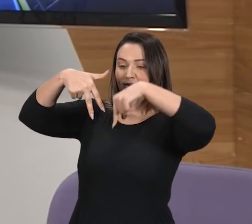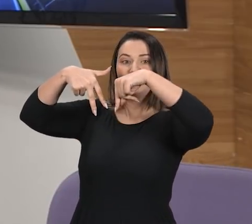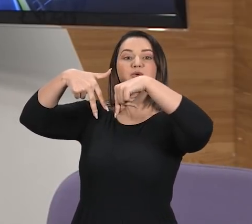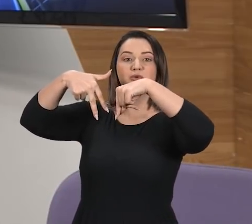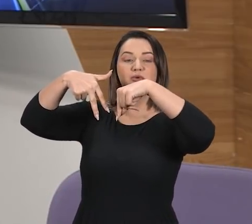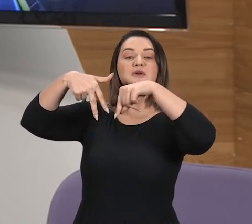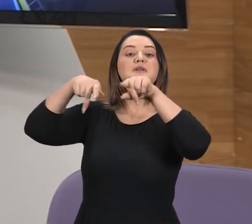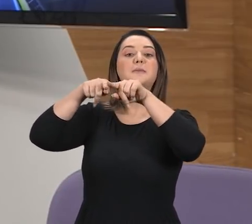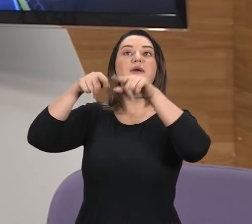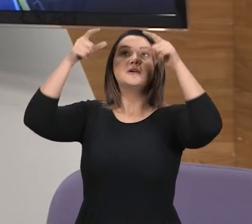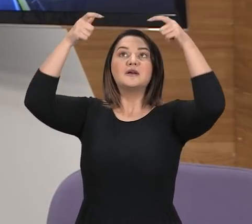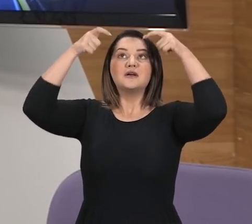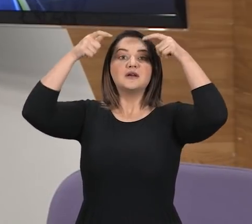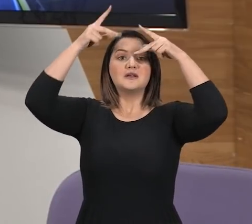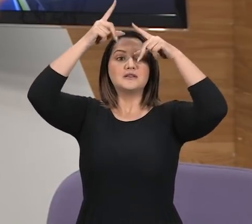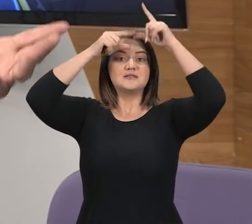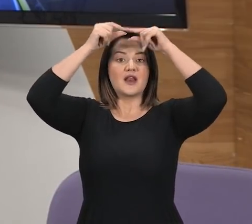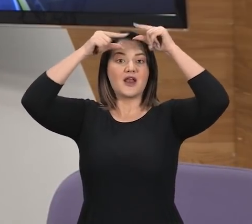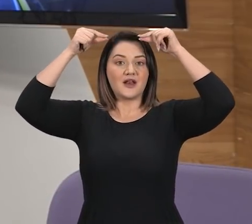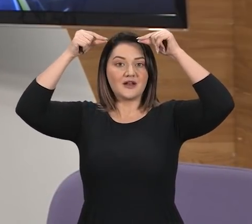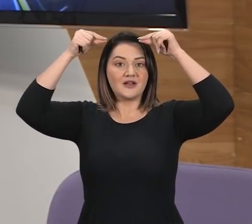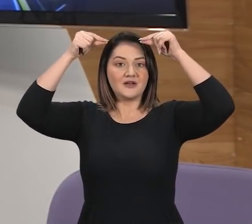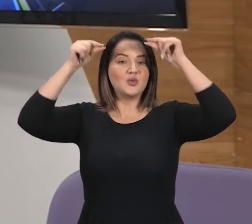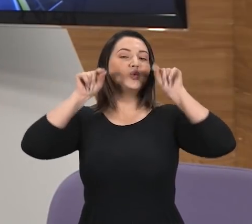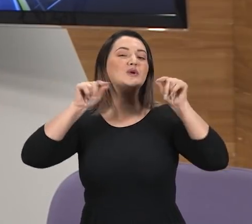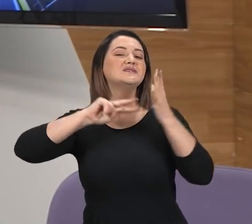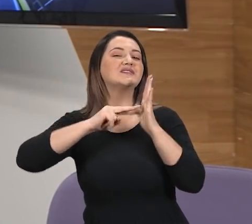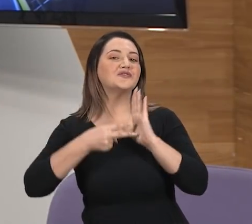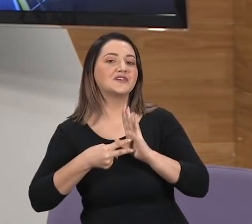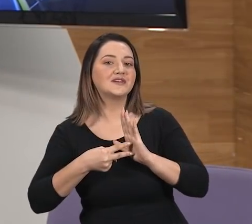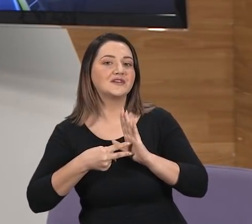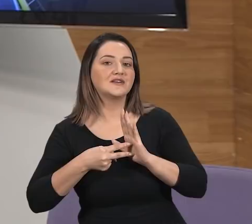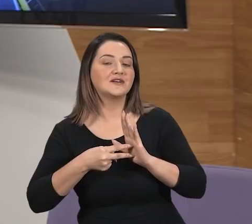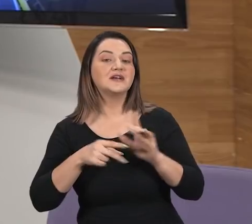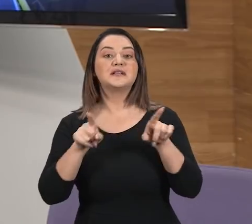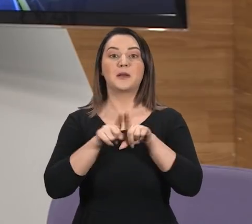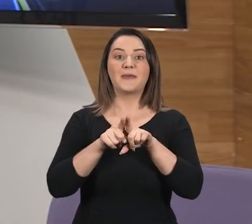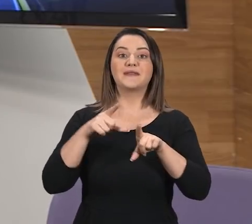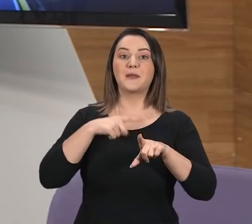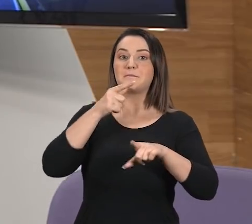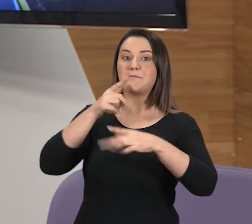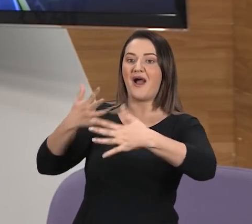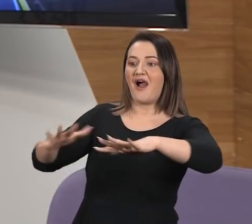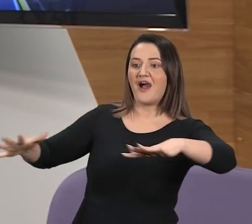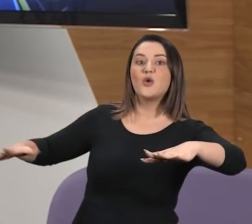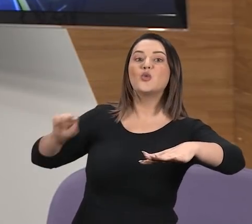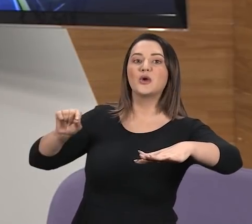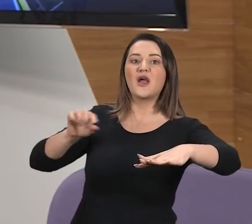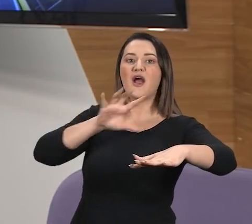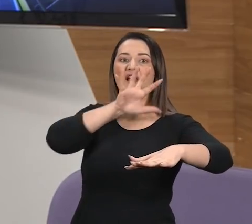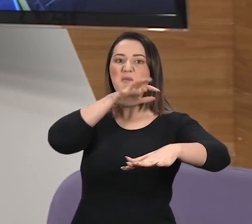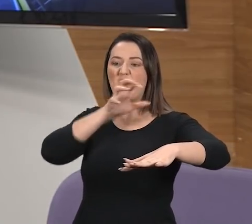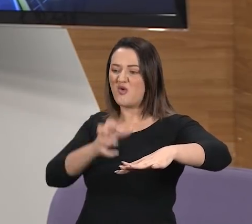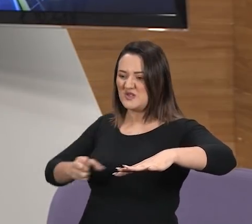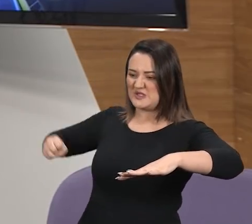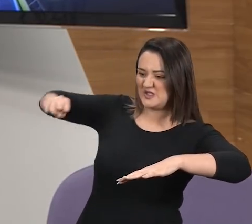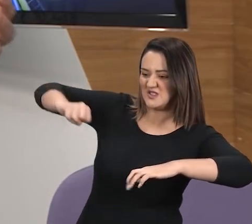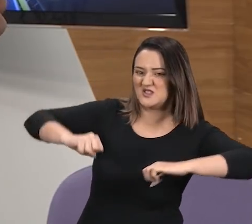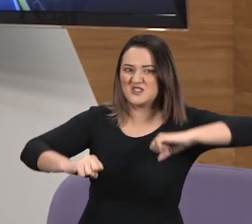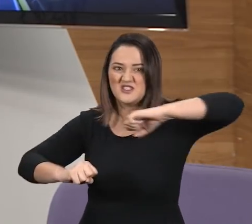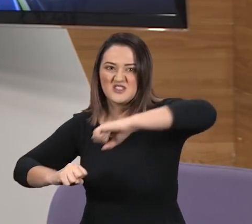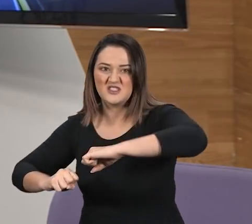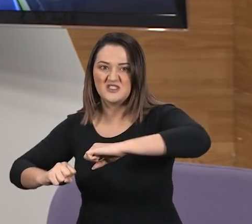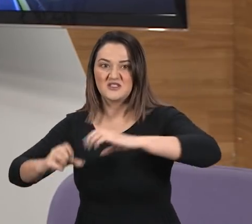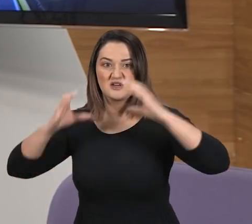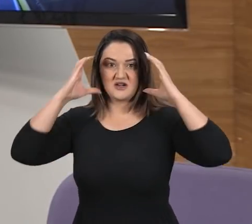coroa de 12 estrelas na cabeça. O que isso significa? Em Apocalipse 13 tem uma besta que se levanta do mar com